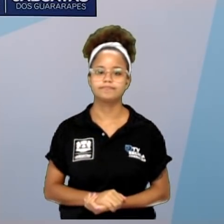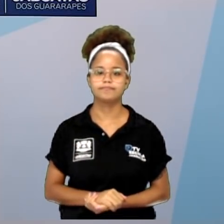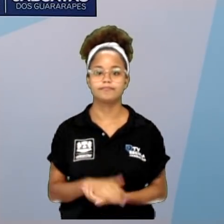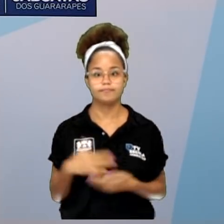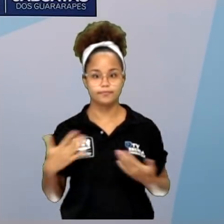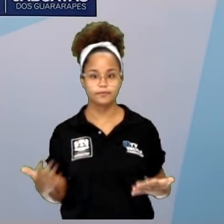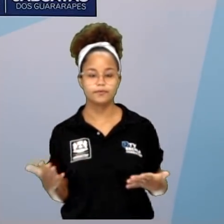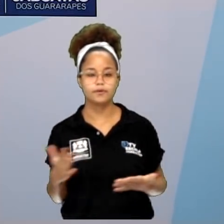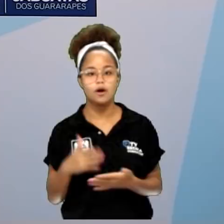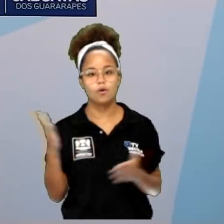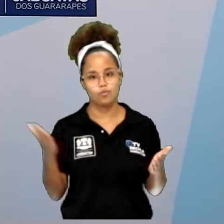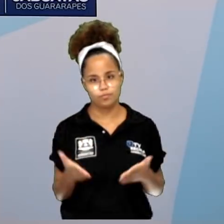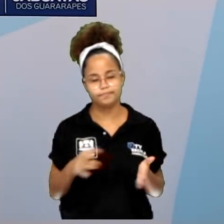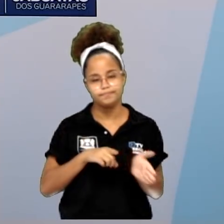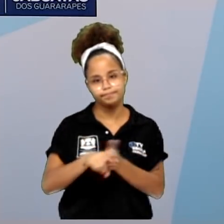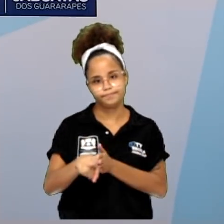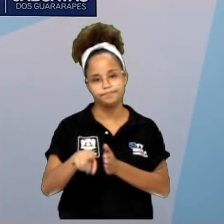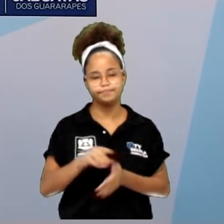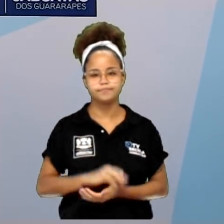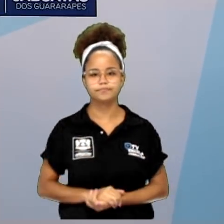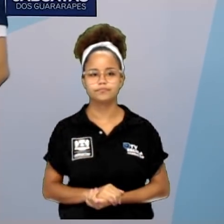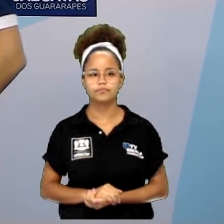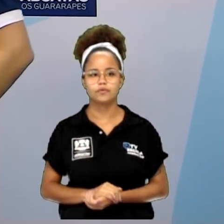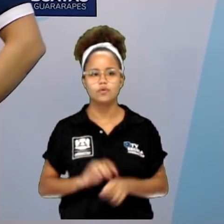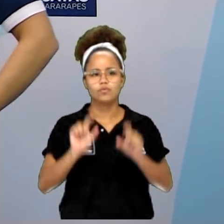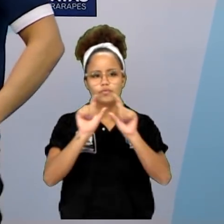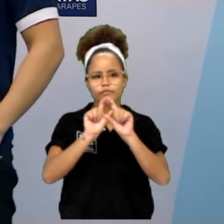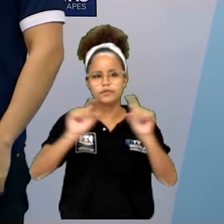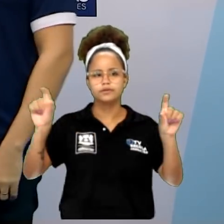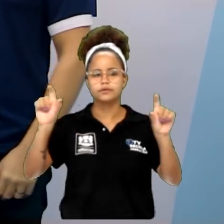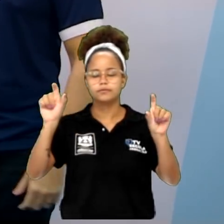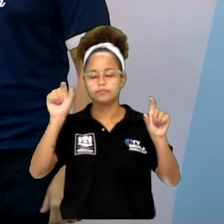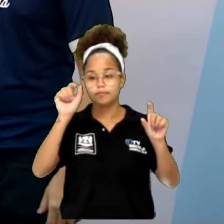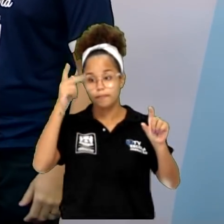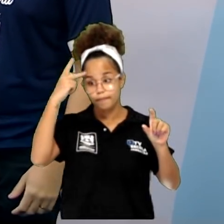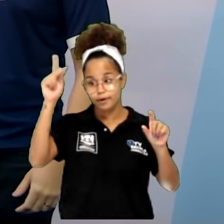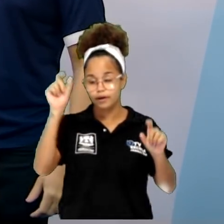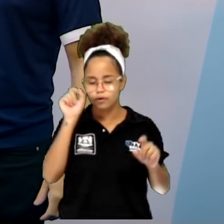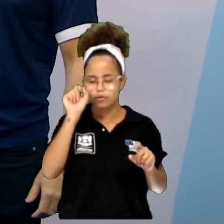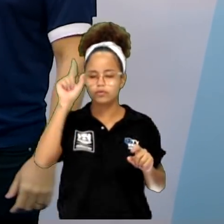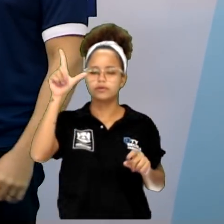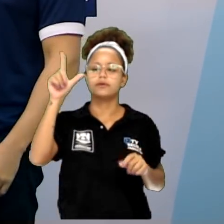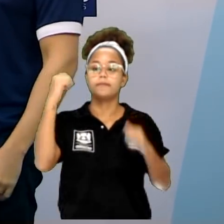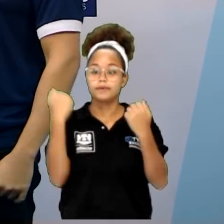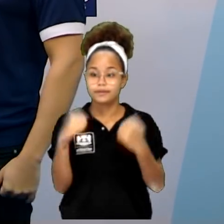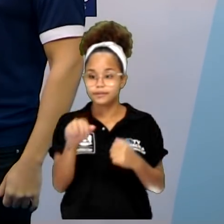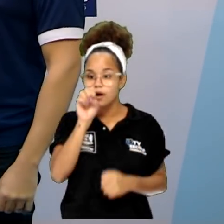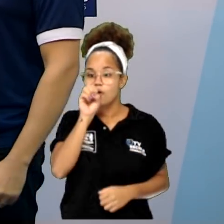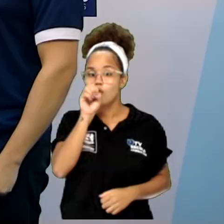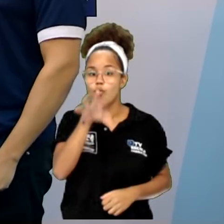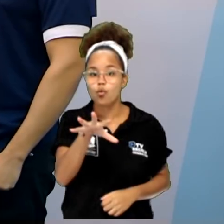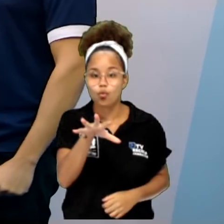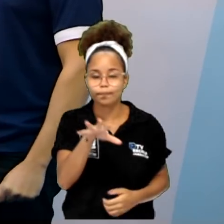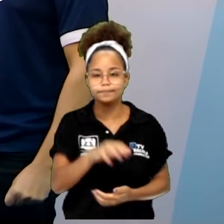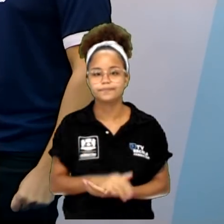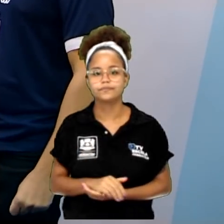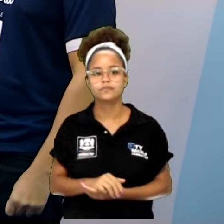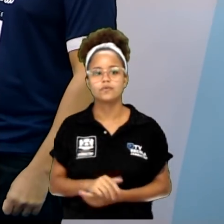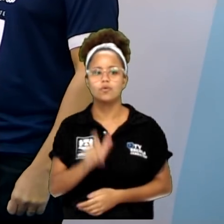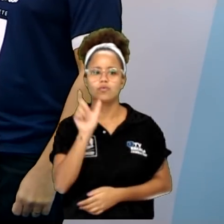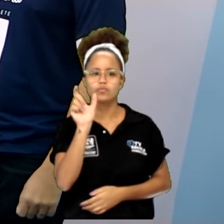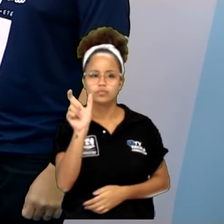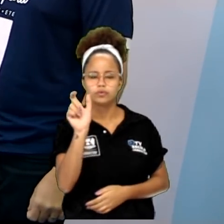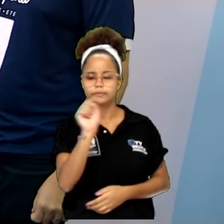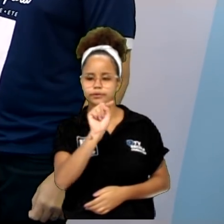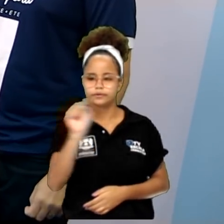vamos aí para a questão. No verso, para acordá-las, basta um sopro. O pronome sublinhado